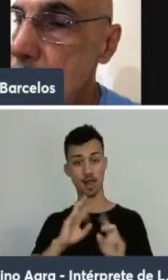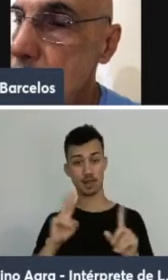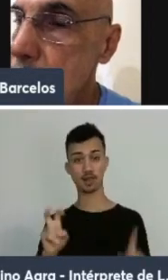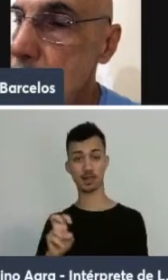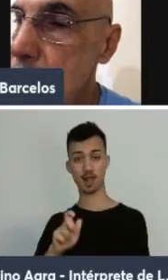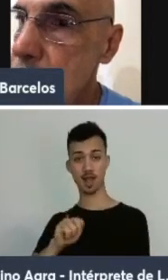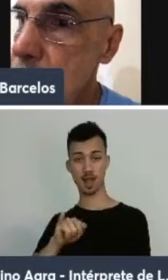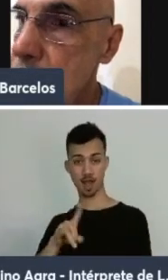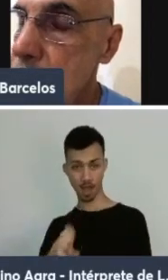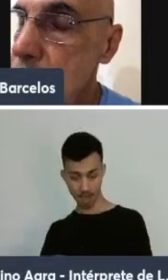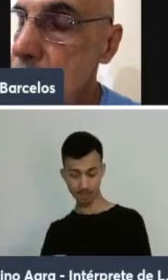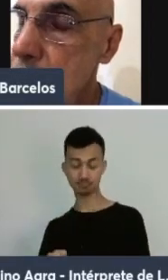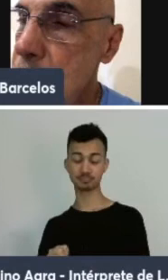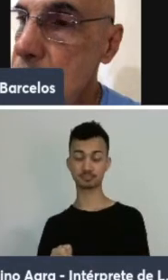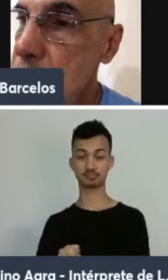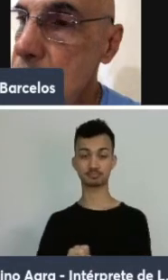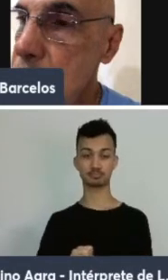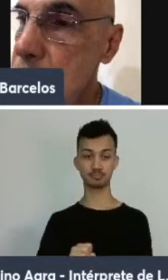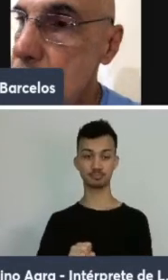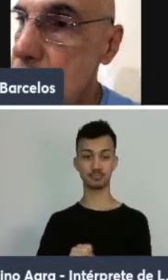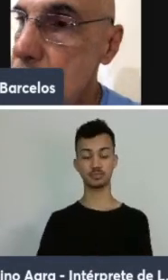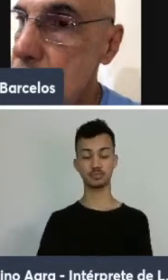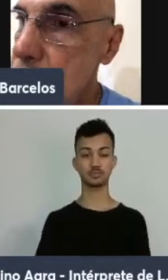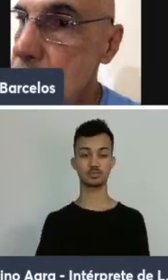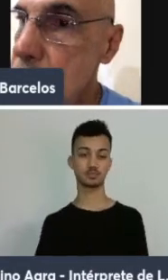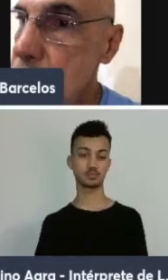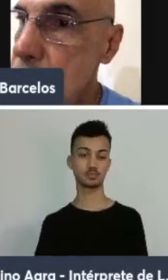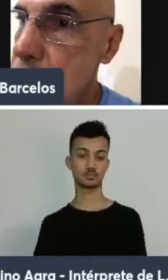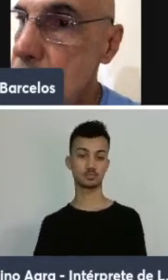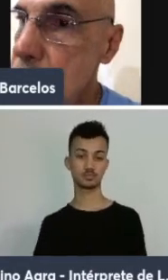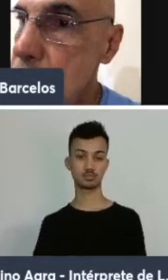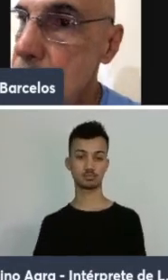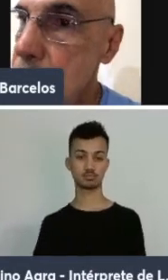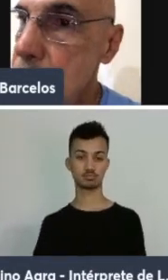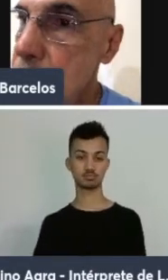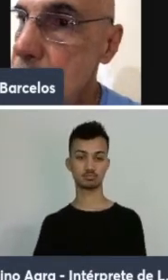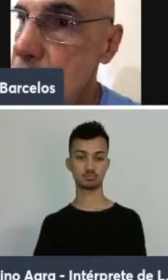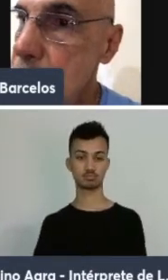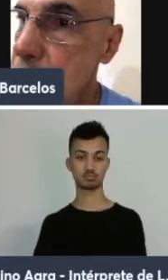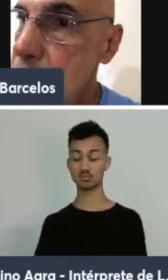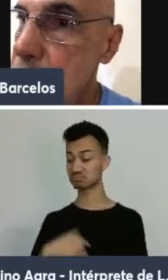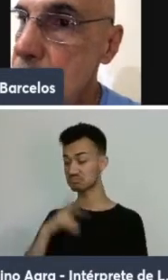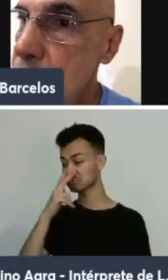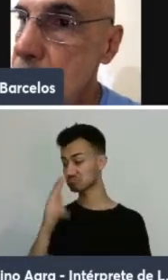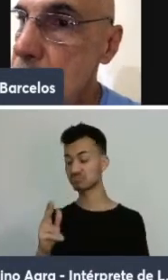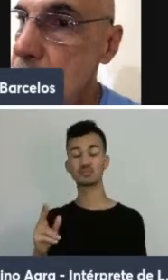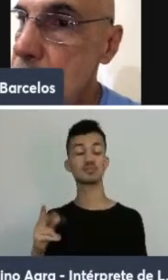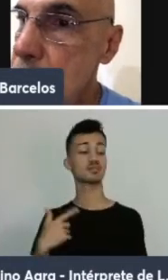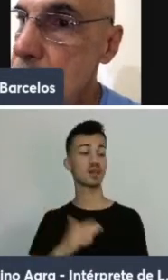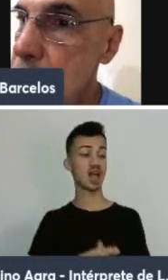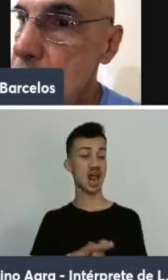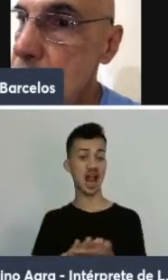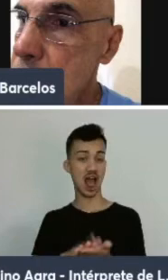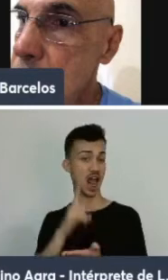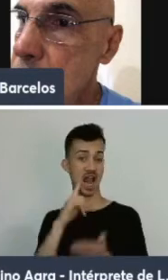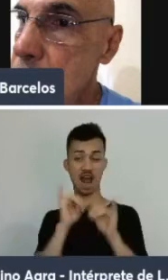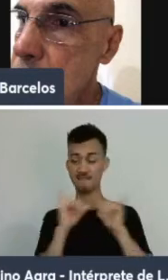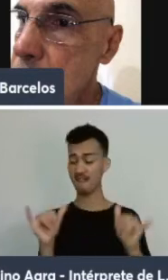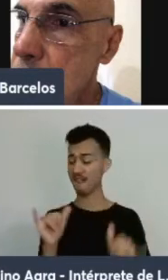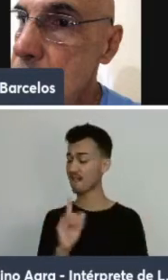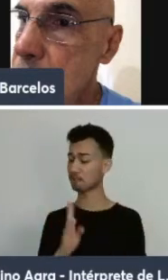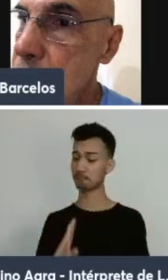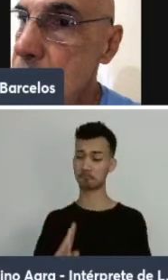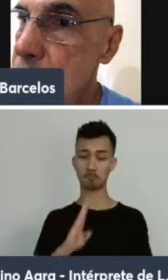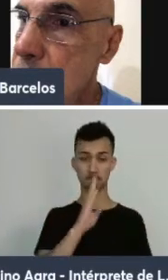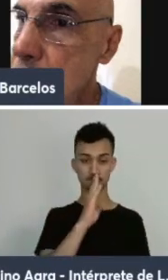anos 80, era como se não existisse nada. Não tinha uma campanha, eu lembro até